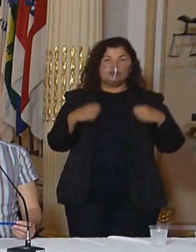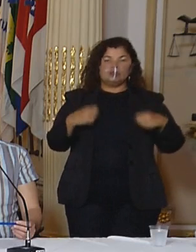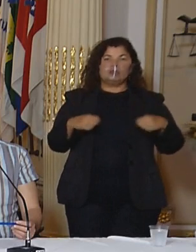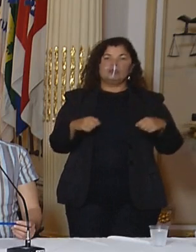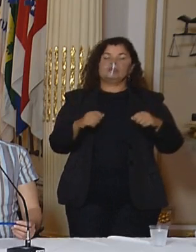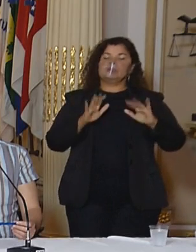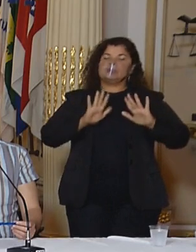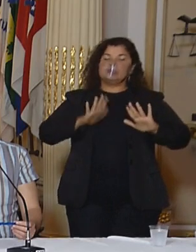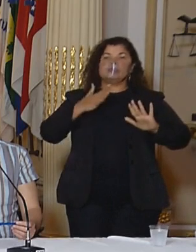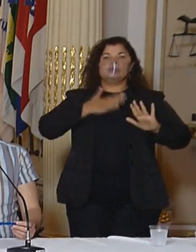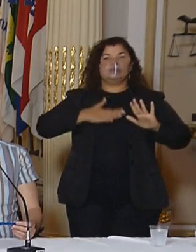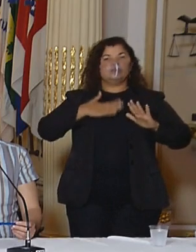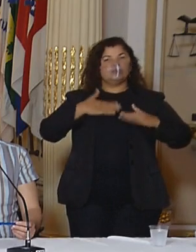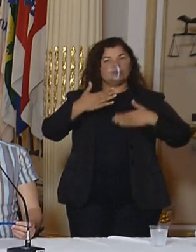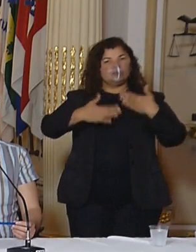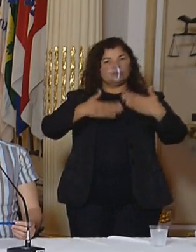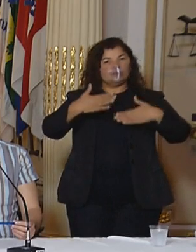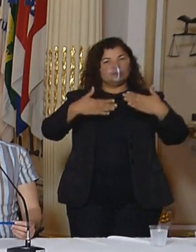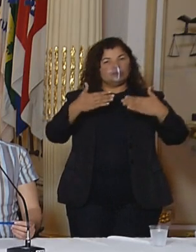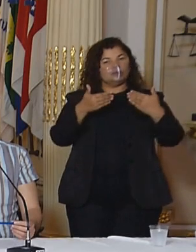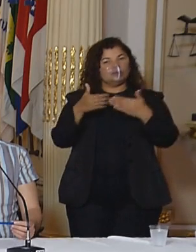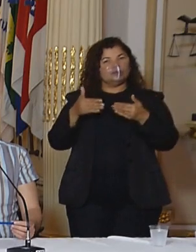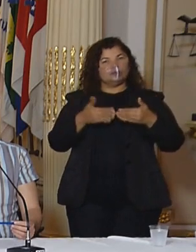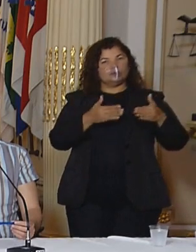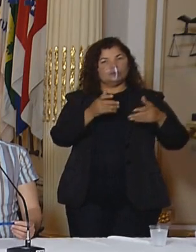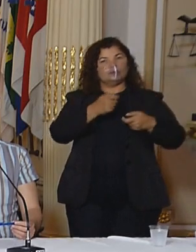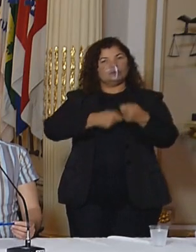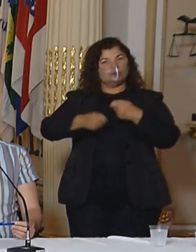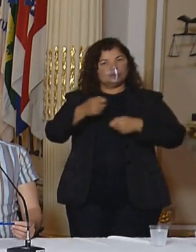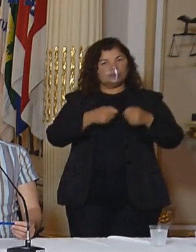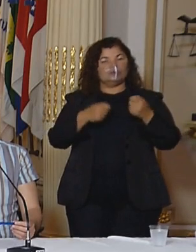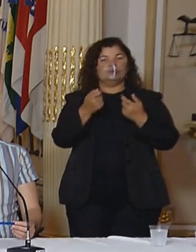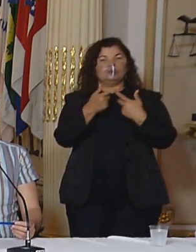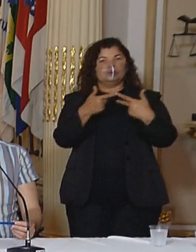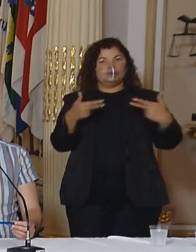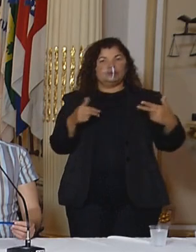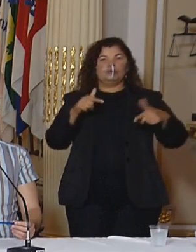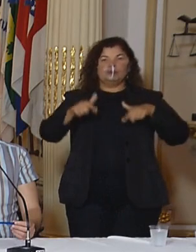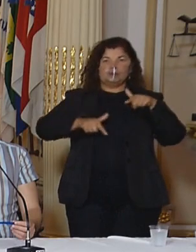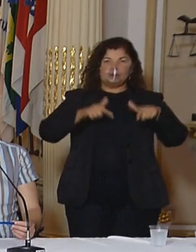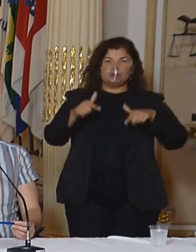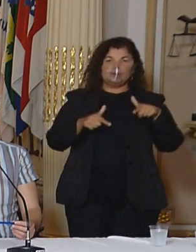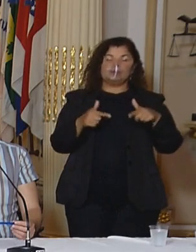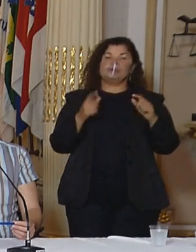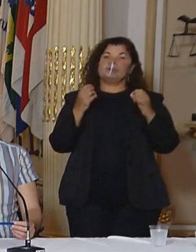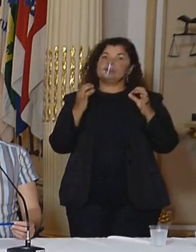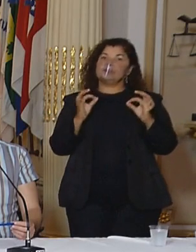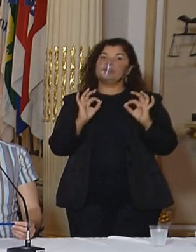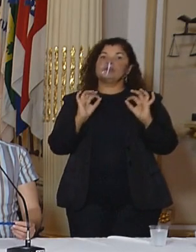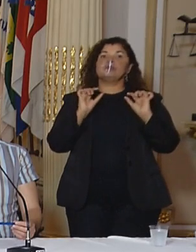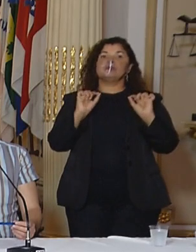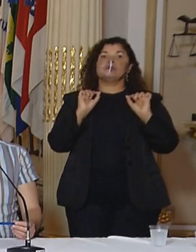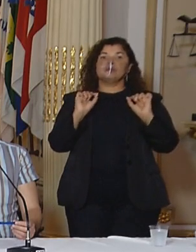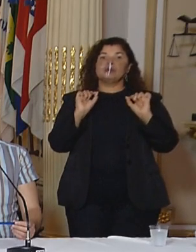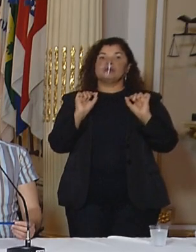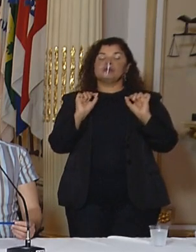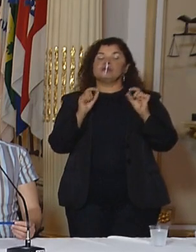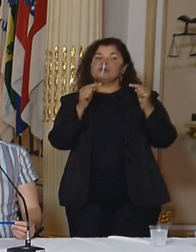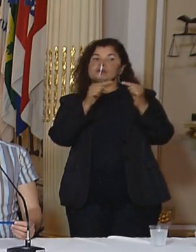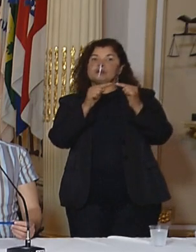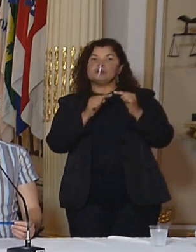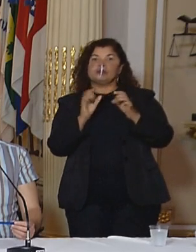reabertura gradativa e cuidadosa de todas as atividades, sempre pautadas pelas